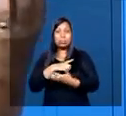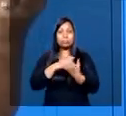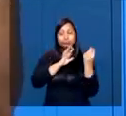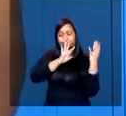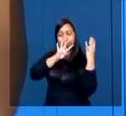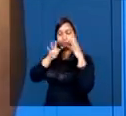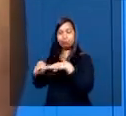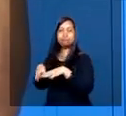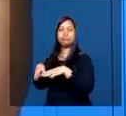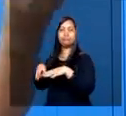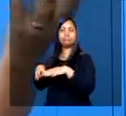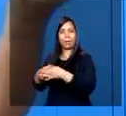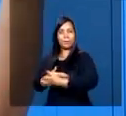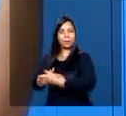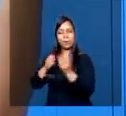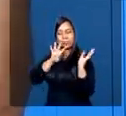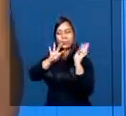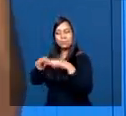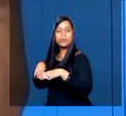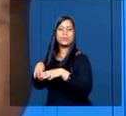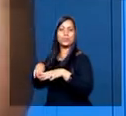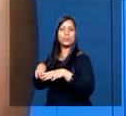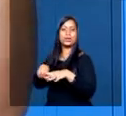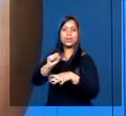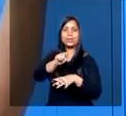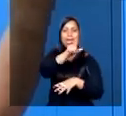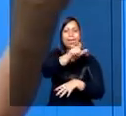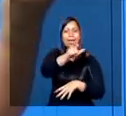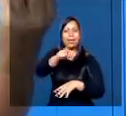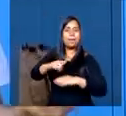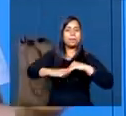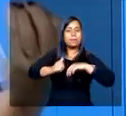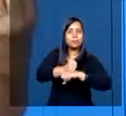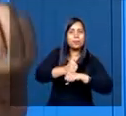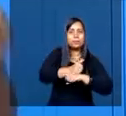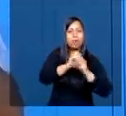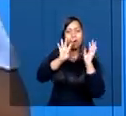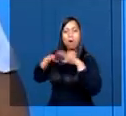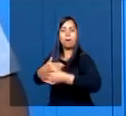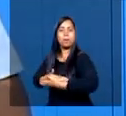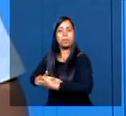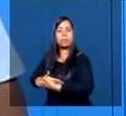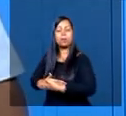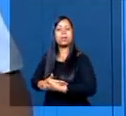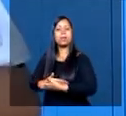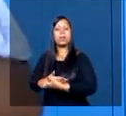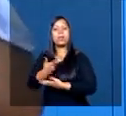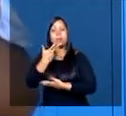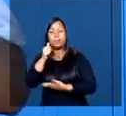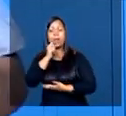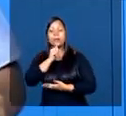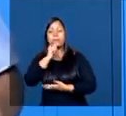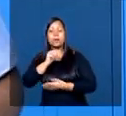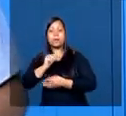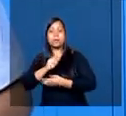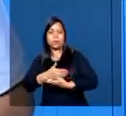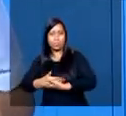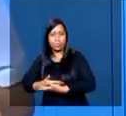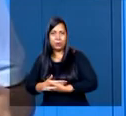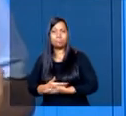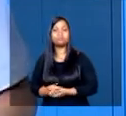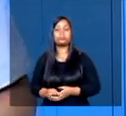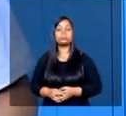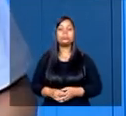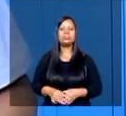essa família, essa dupla, né, mãe-bebê, ou esse pai-mãe-bebê. Né? Então, a gente tem isso. Como prevenção, a gente também